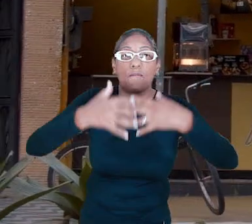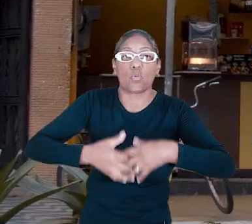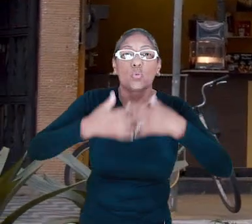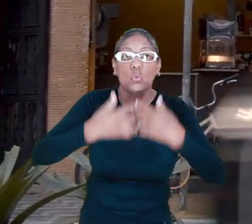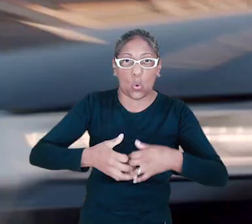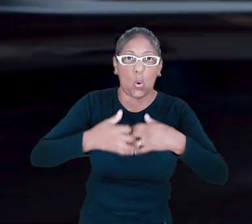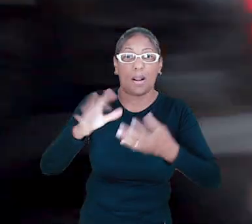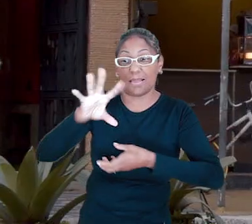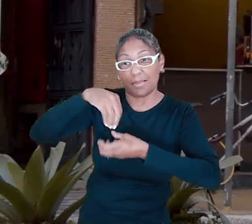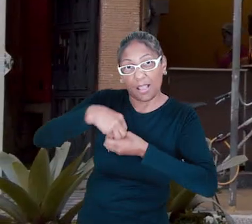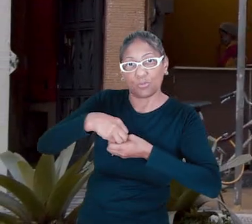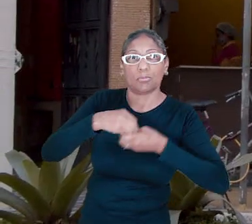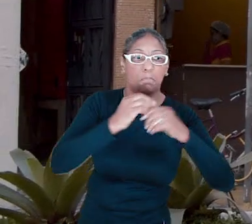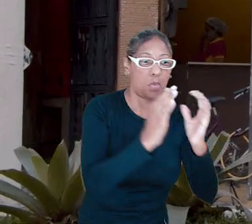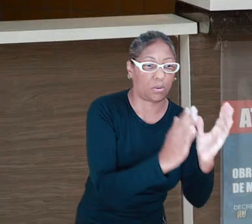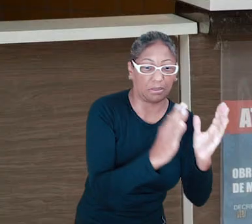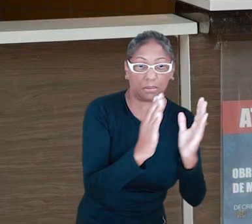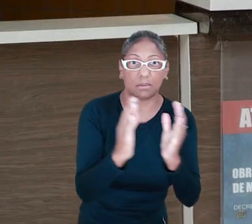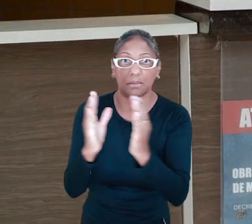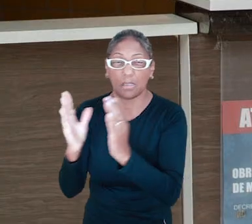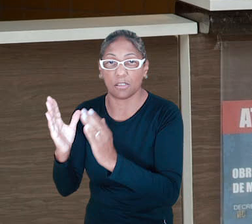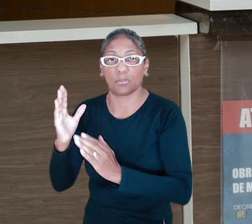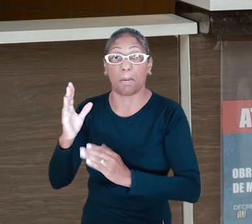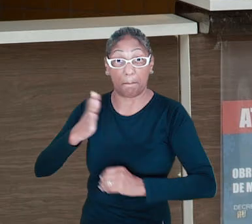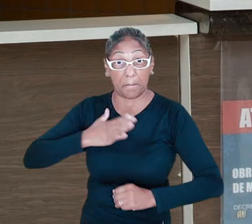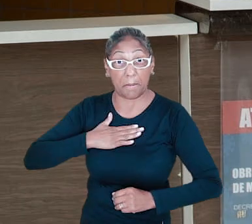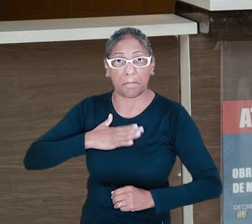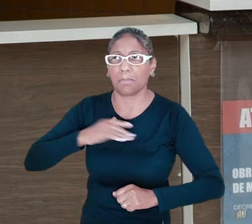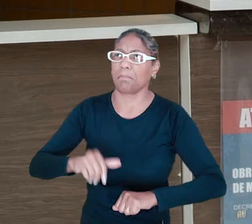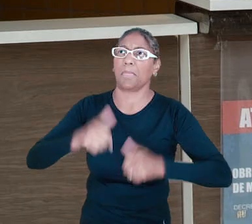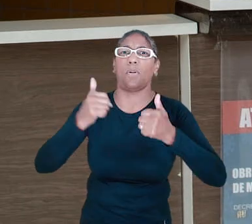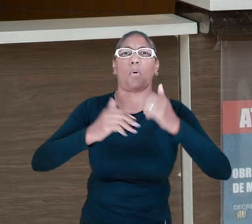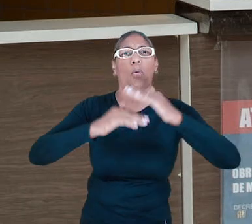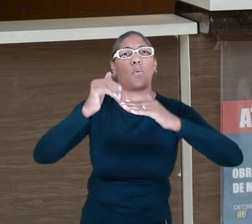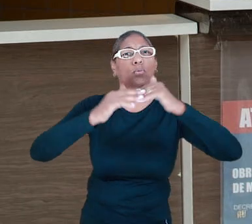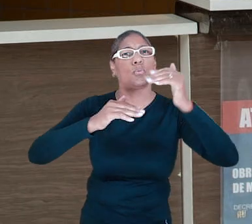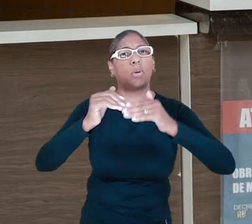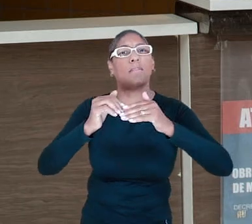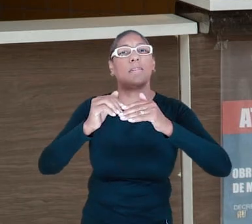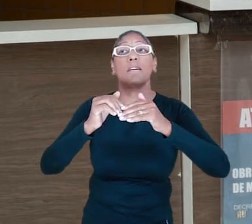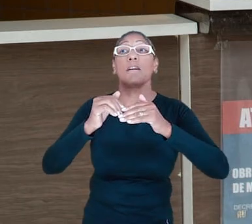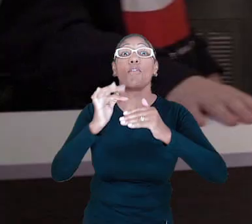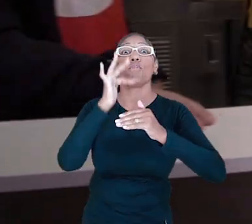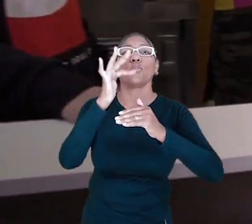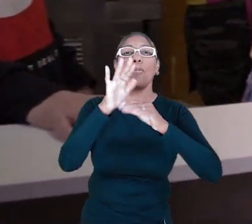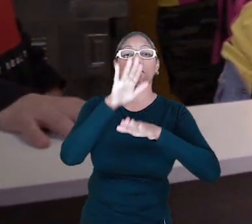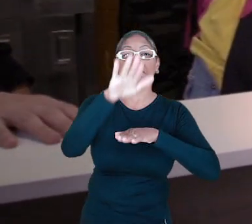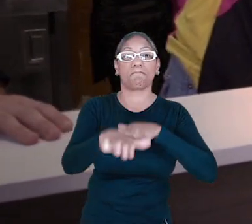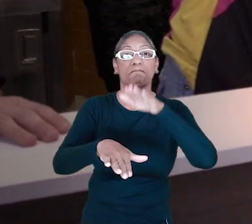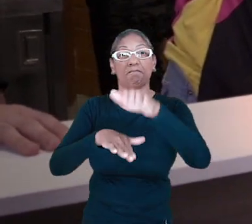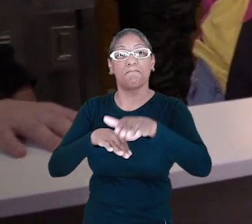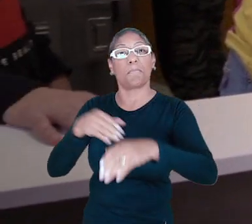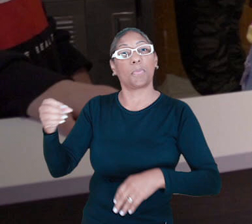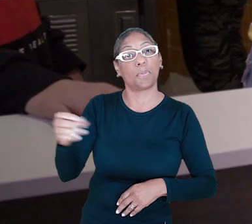funciona todas as partes do processo, e isso me permite construir e dar o próximo passo, quer ter